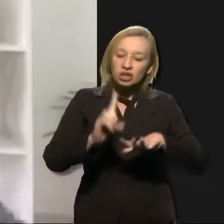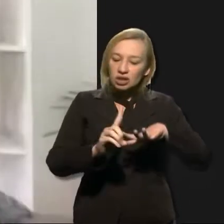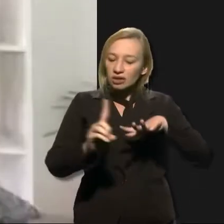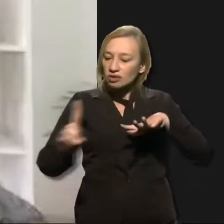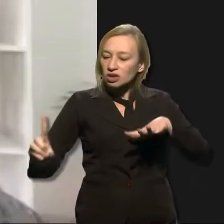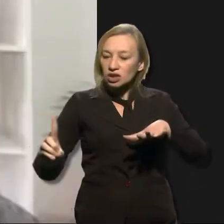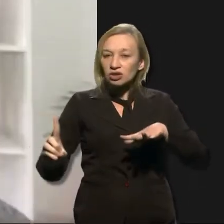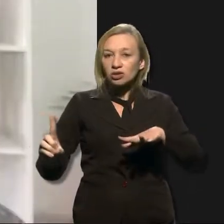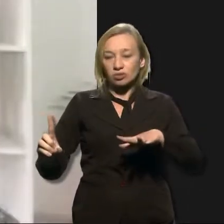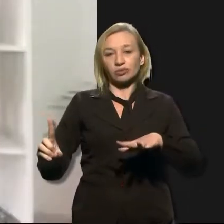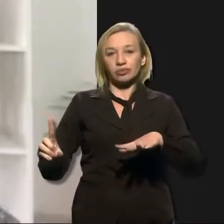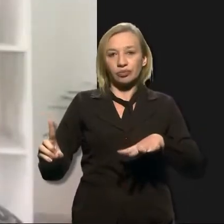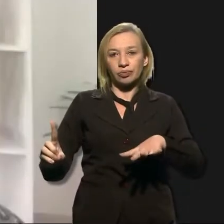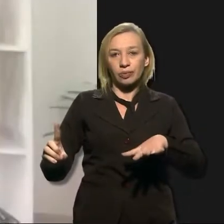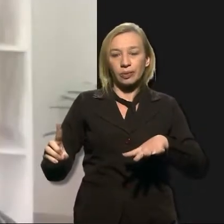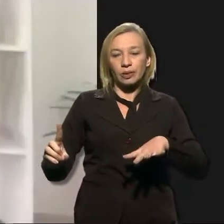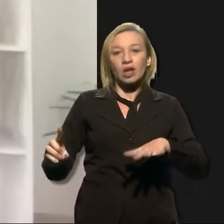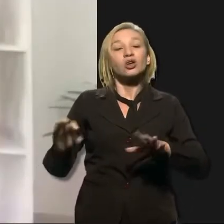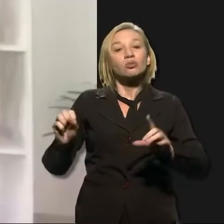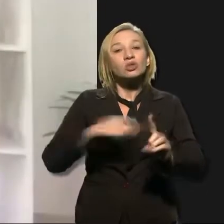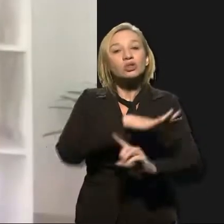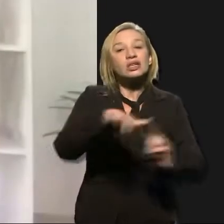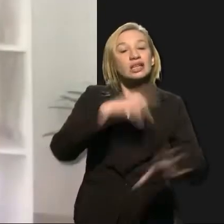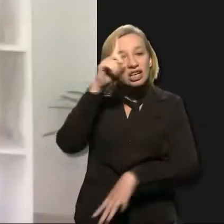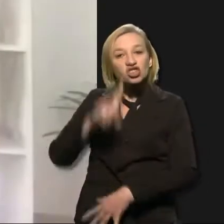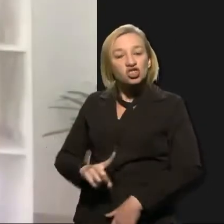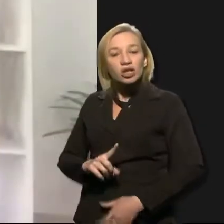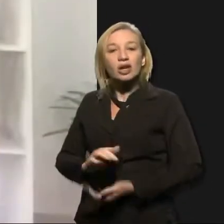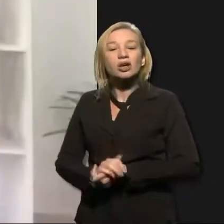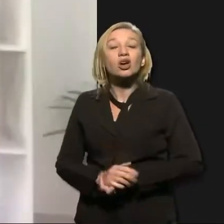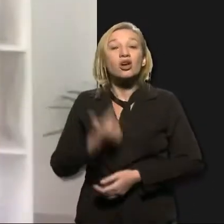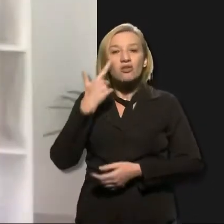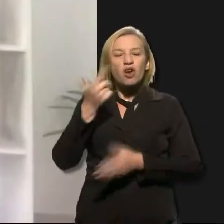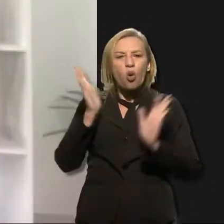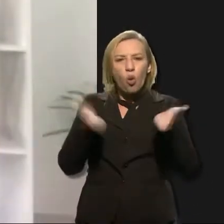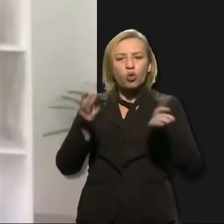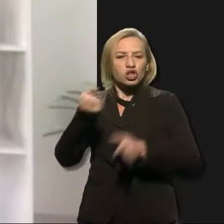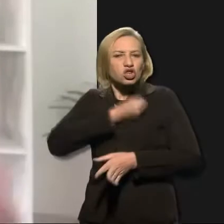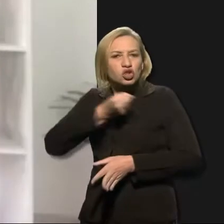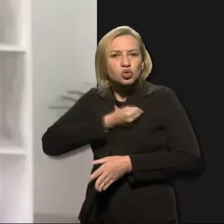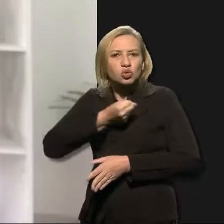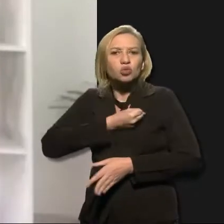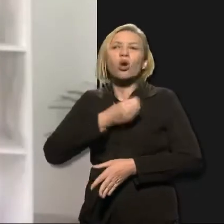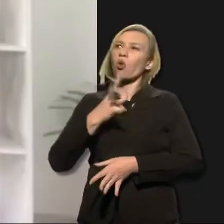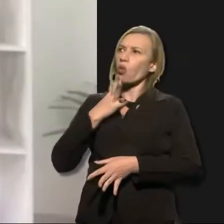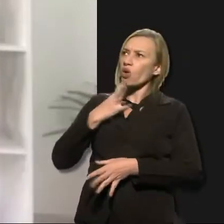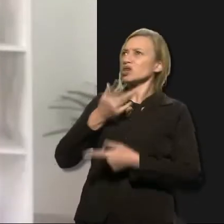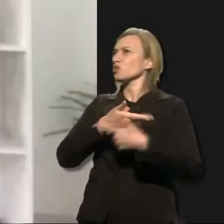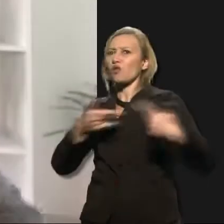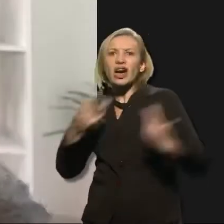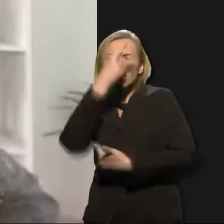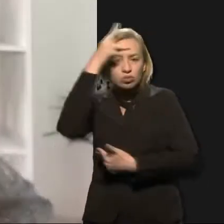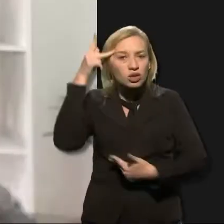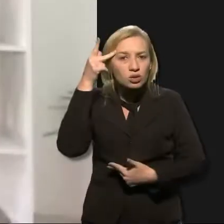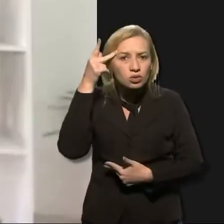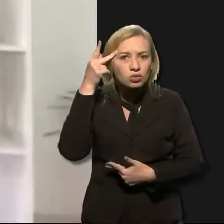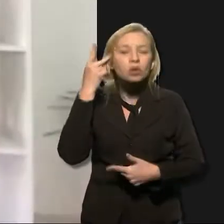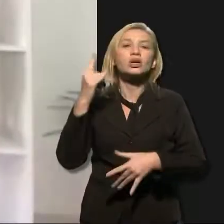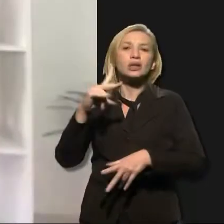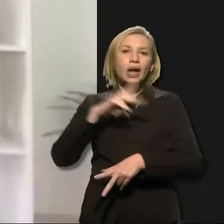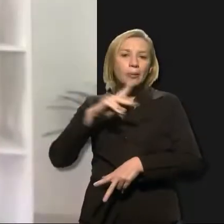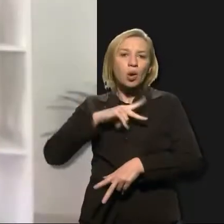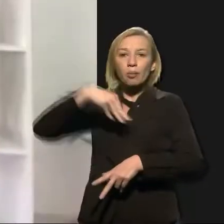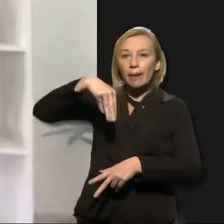consideradas apartadas de uma sociedade de direito. Então, efetivamente, esses dados hoje, né? Eu, por exemplo, conheço